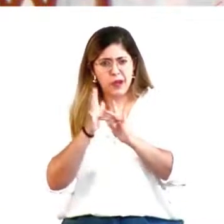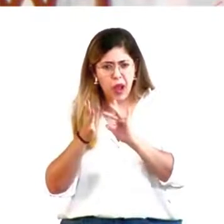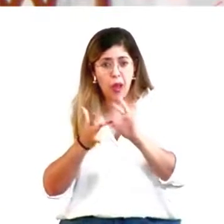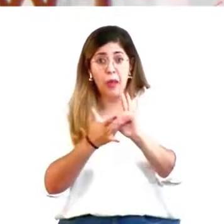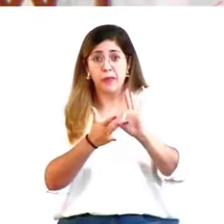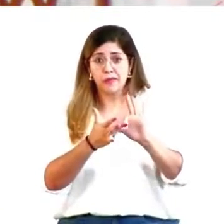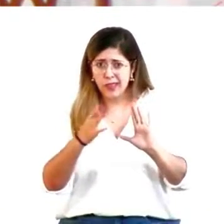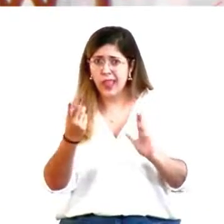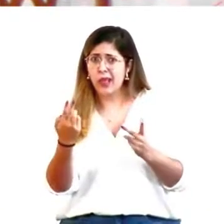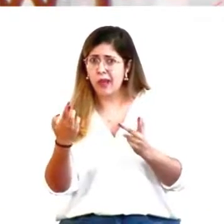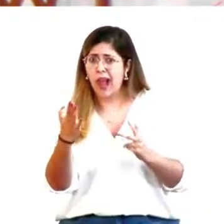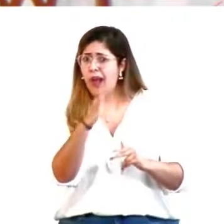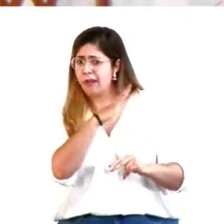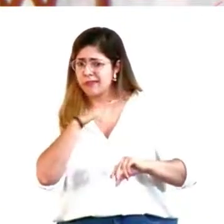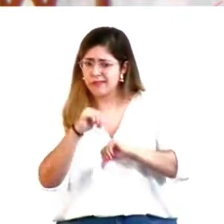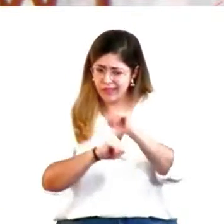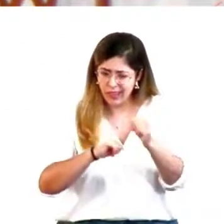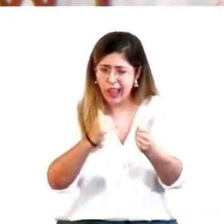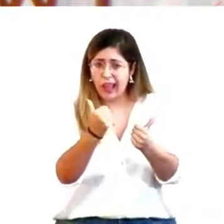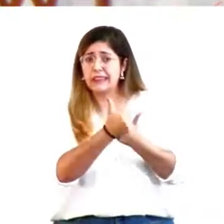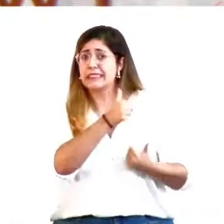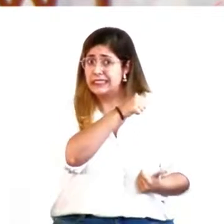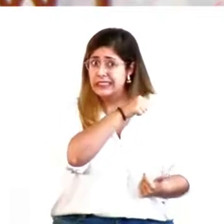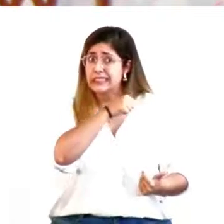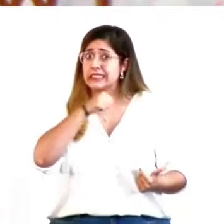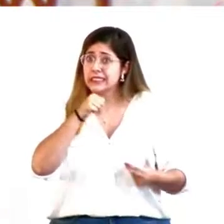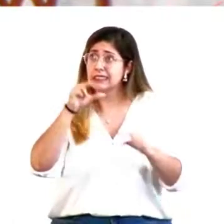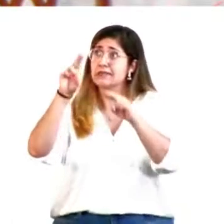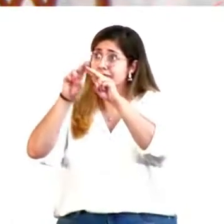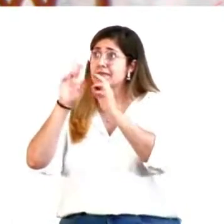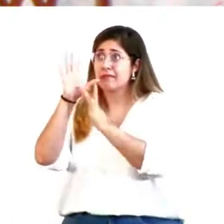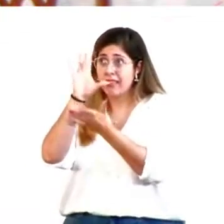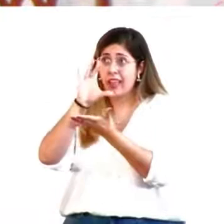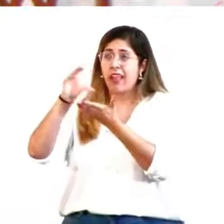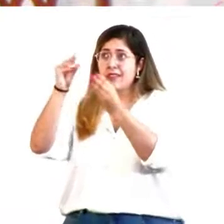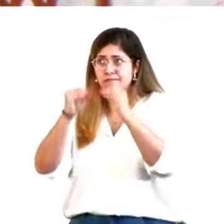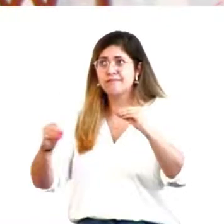por nós, como oferta e sacrifício a Deus e aroma suave.